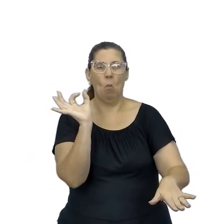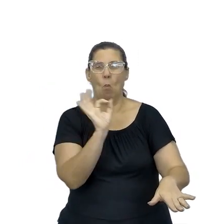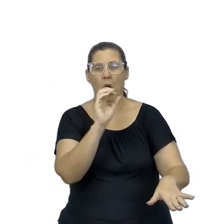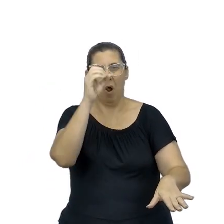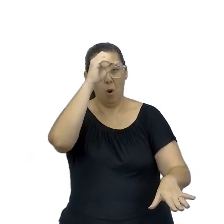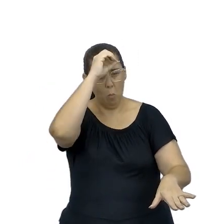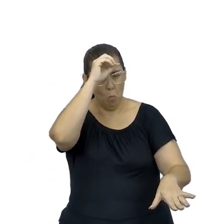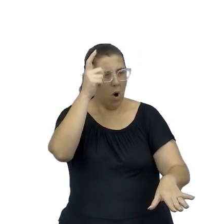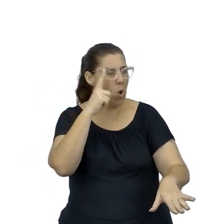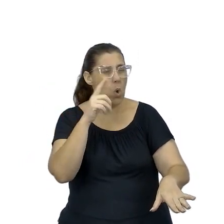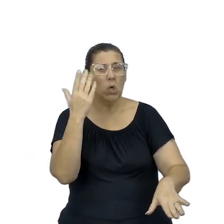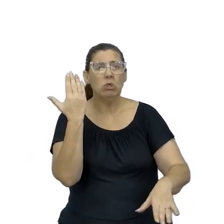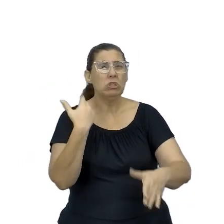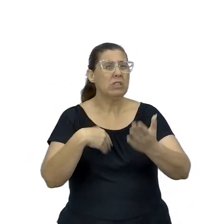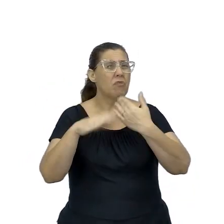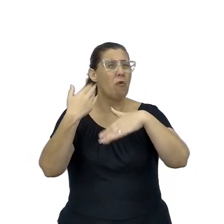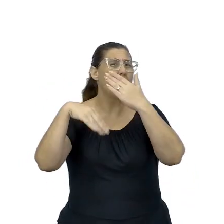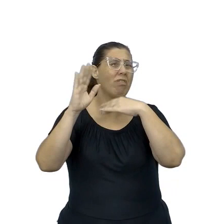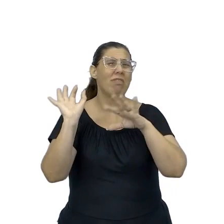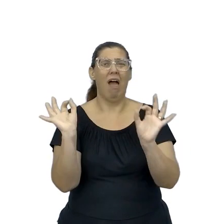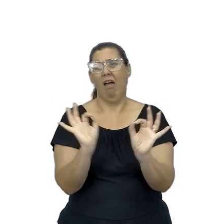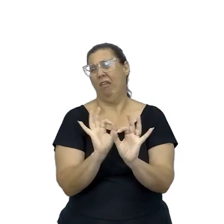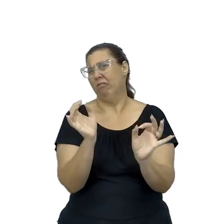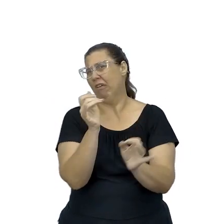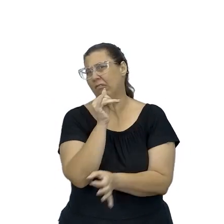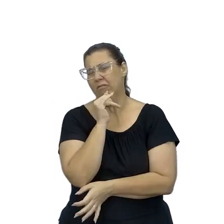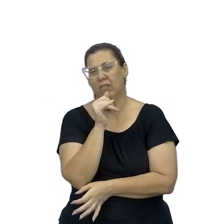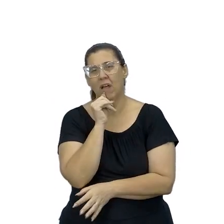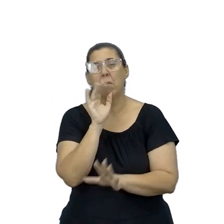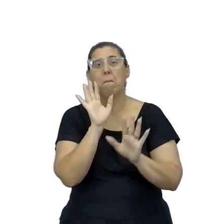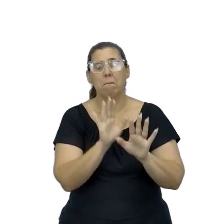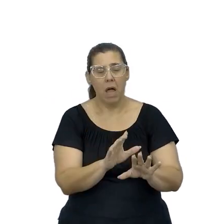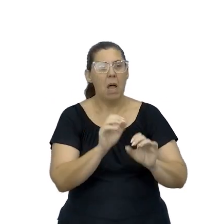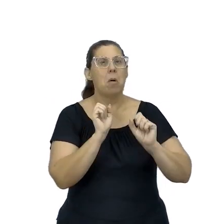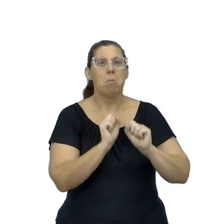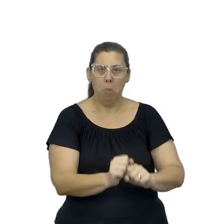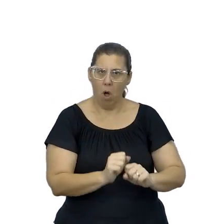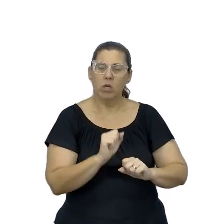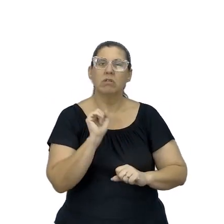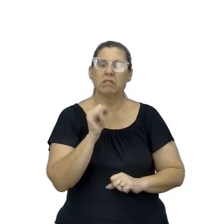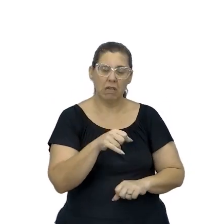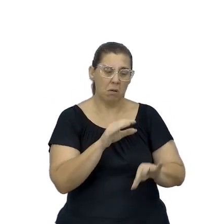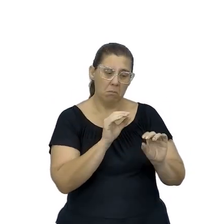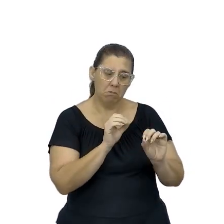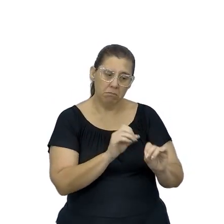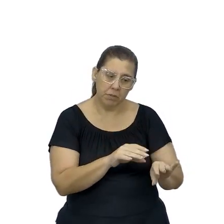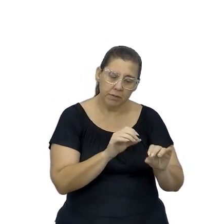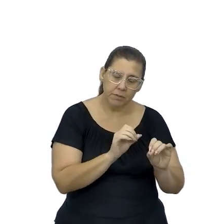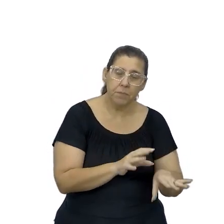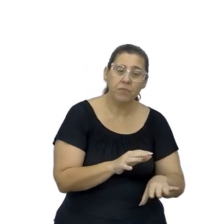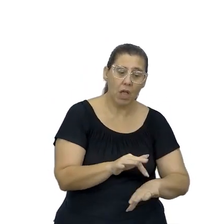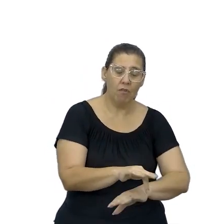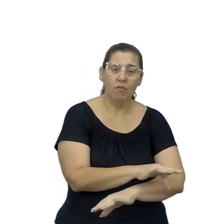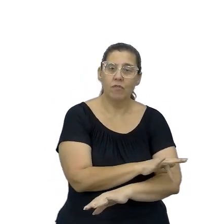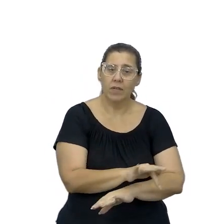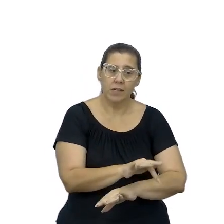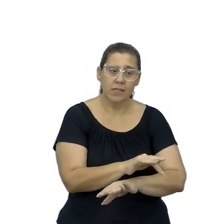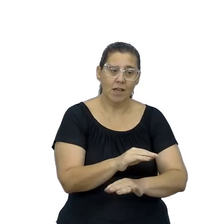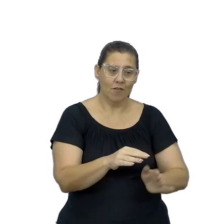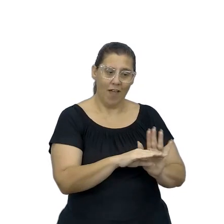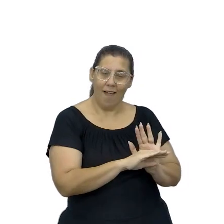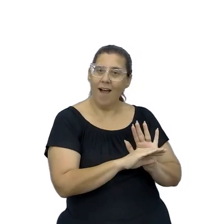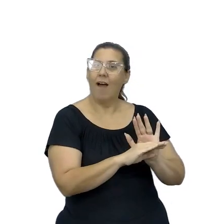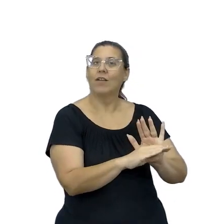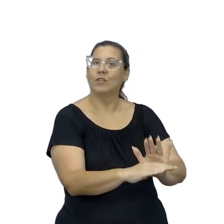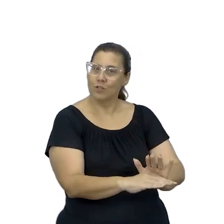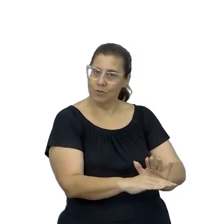desenvolver um conhecimento tão complexo, mas a gente pode sim ensinar fundamentos da física que vão auxiliá-los,